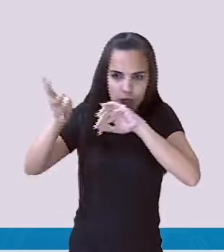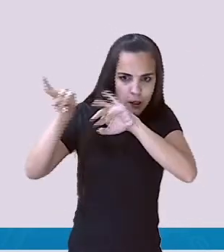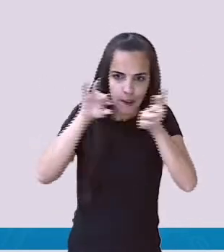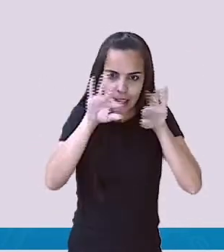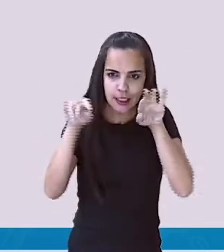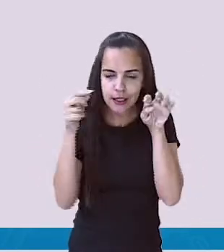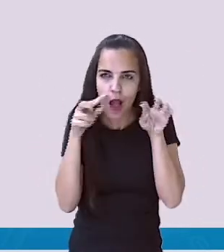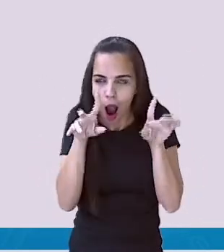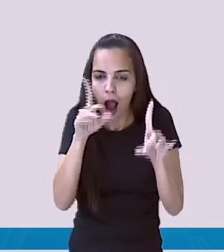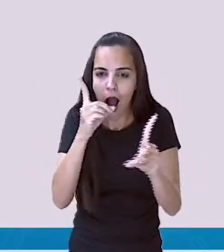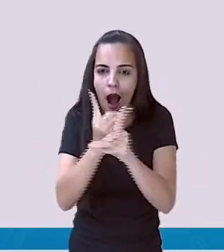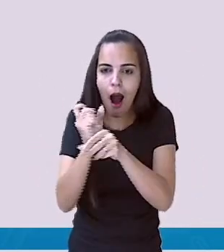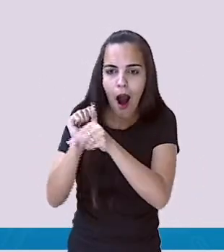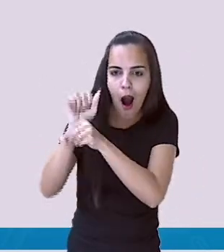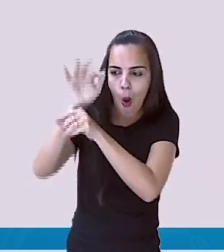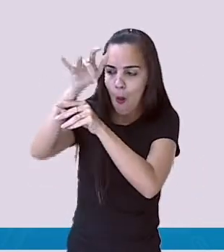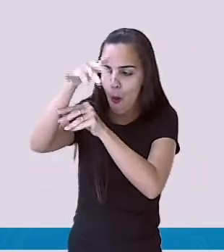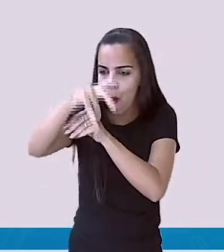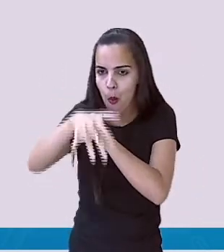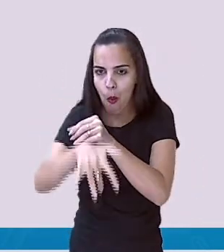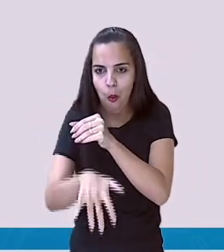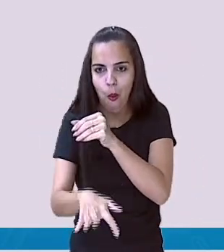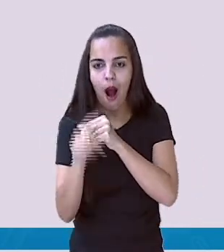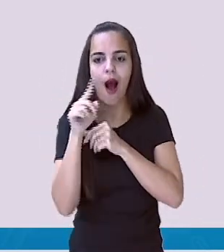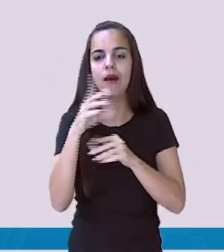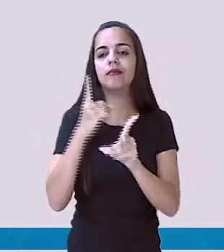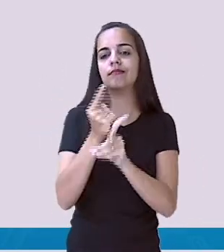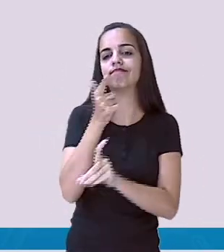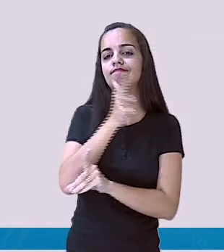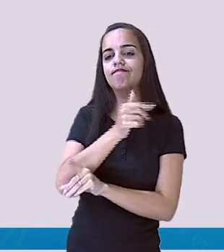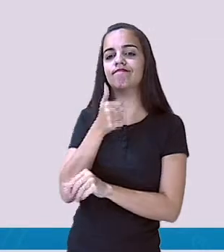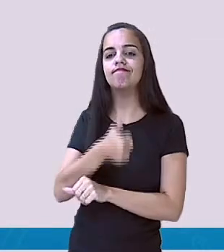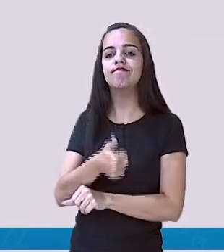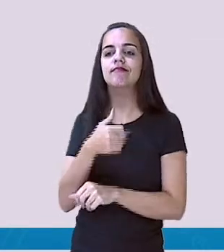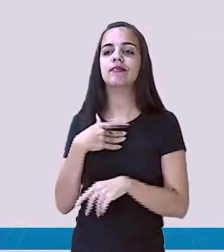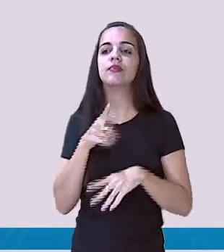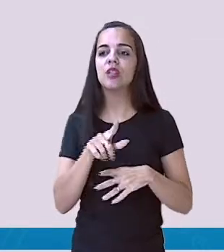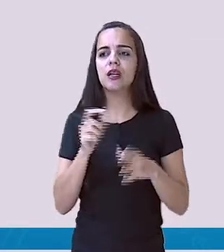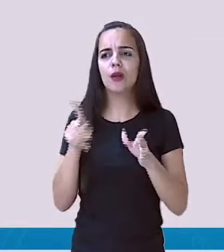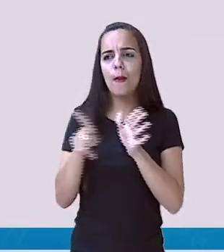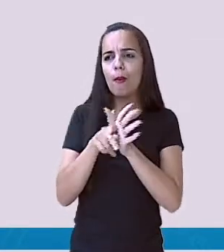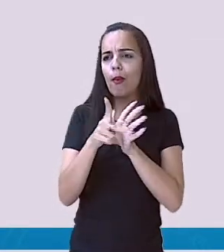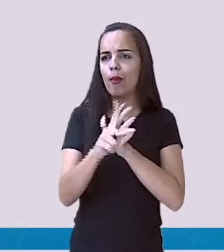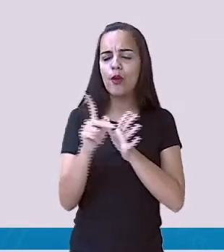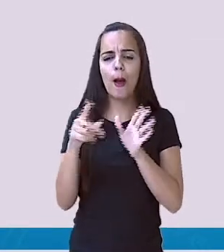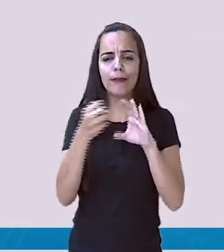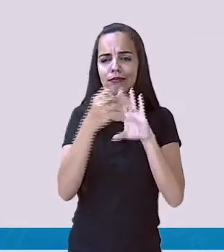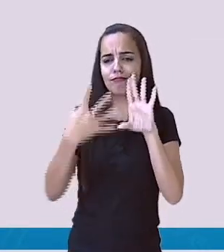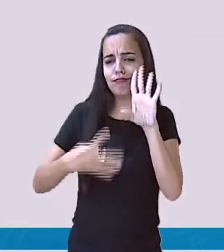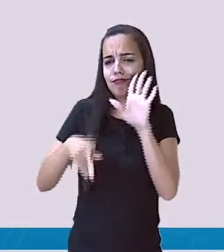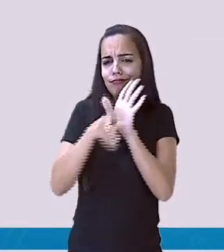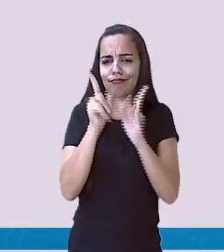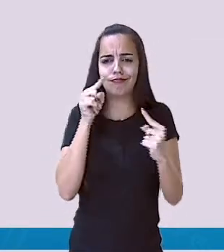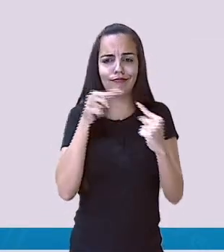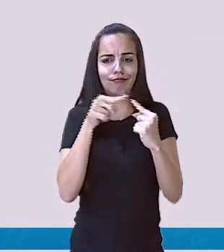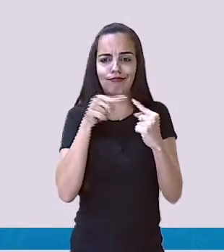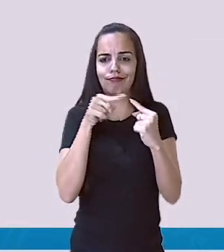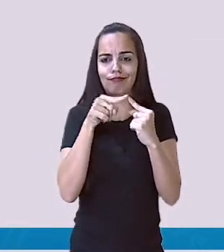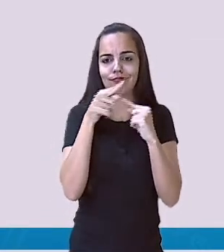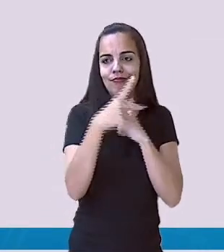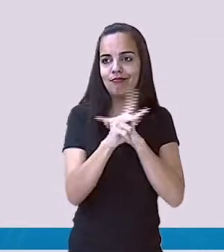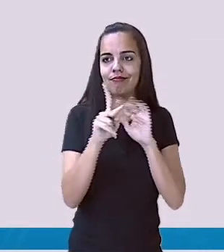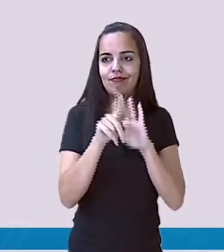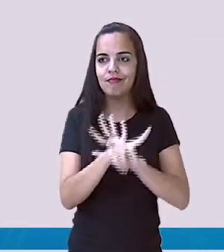cachoeiras expostas, né? Ou muito altas, ou cachoeiras pequenas, tem características próprias, né? Precisa ter essa